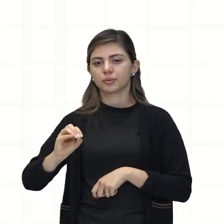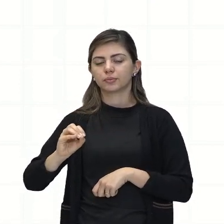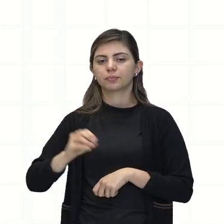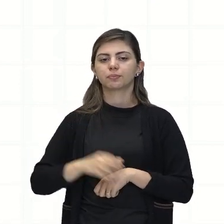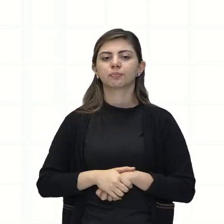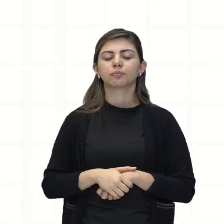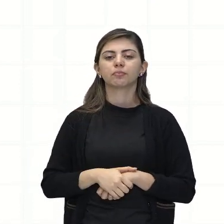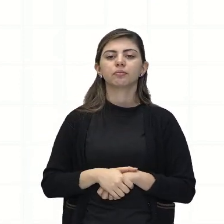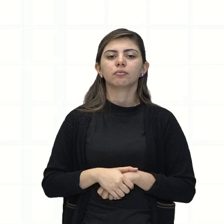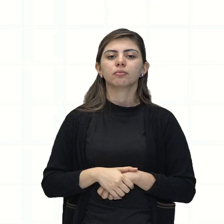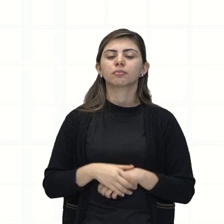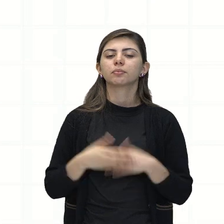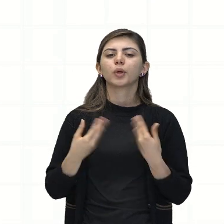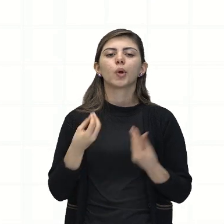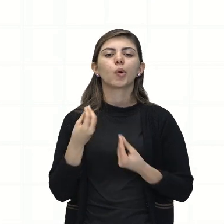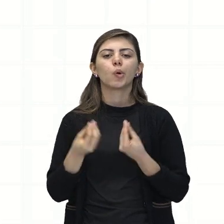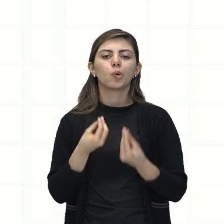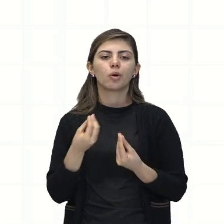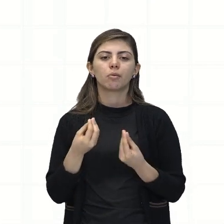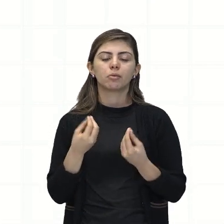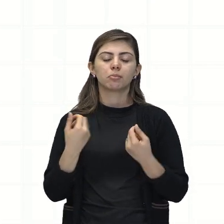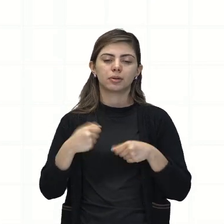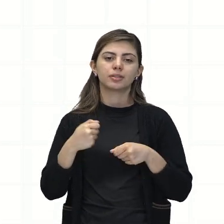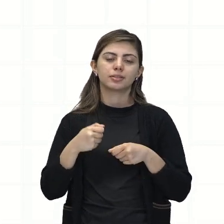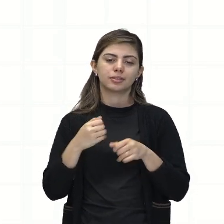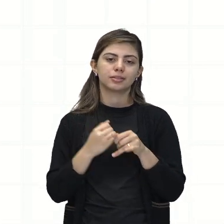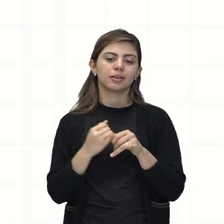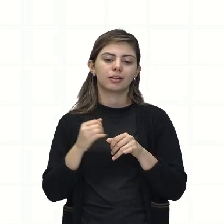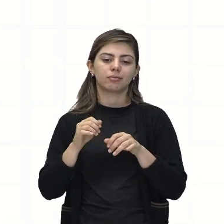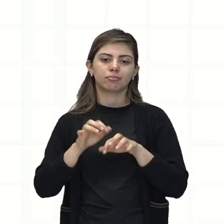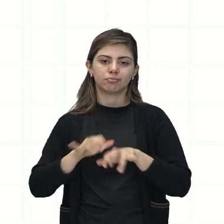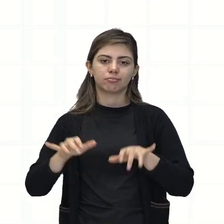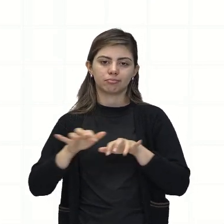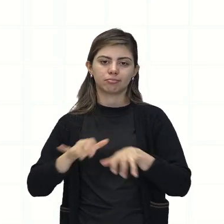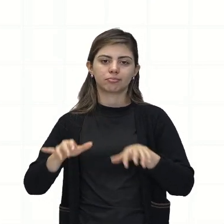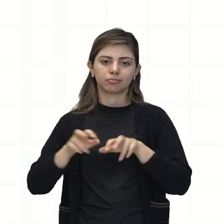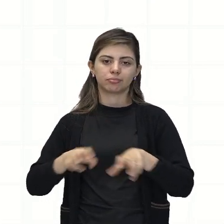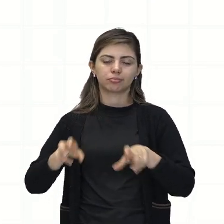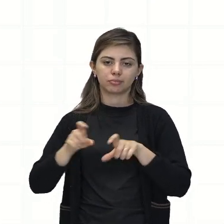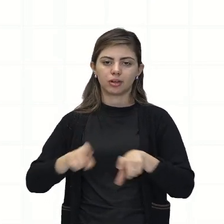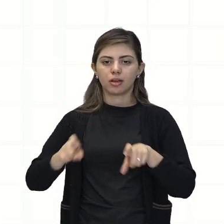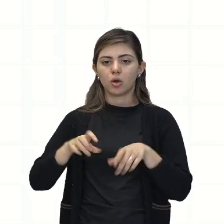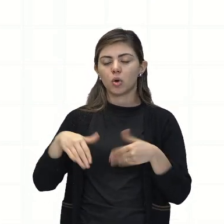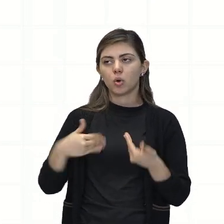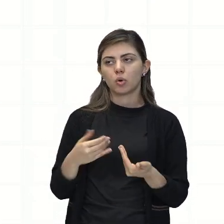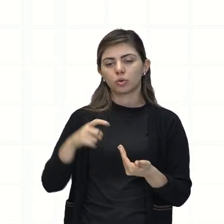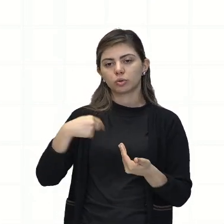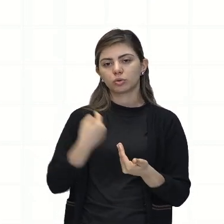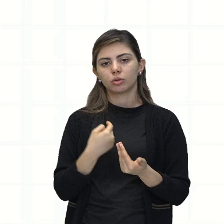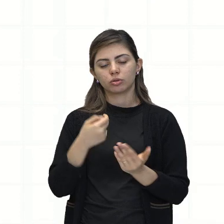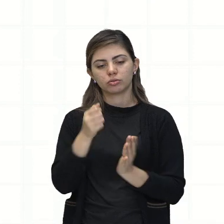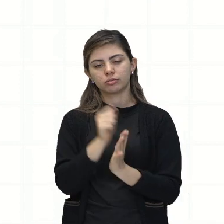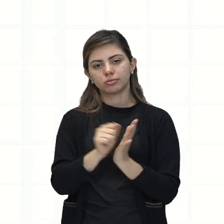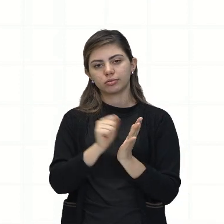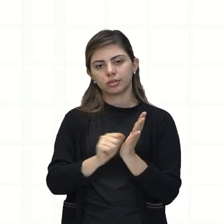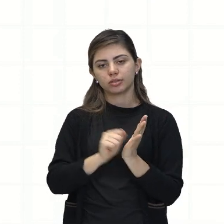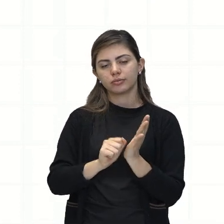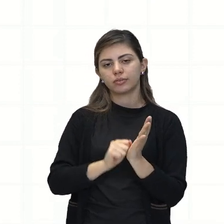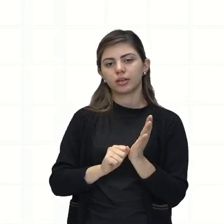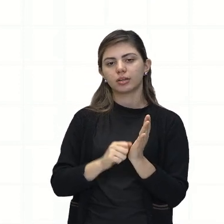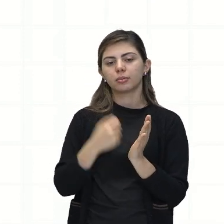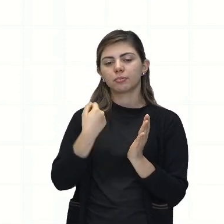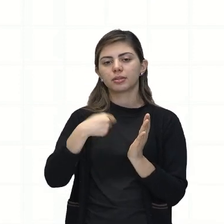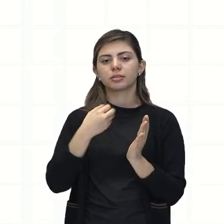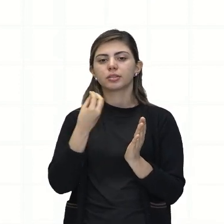é possível fazer em meio digital, e quando nós estamos escrevendo, ele é sublinhado